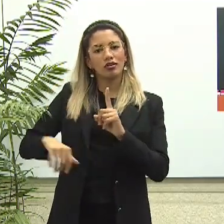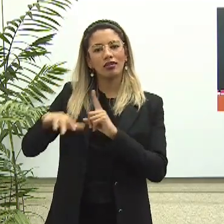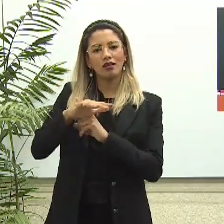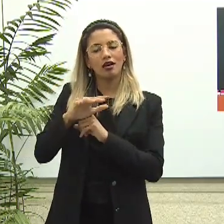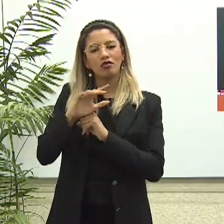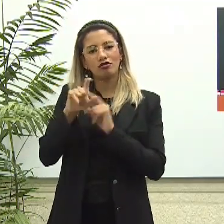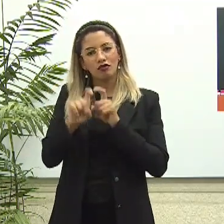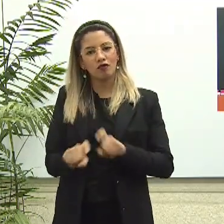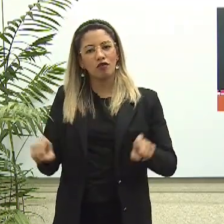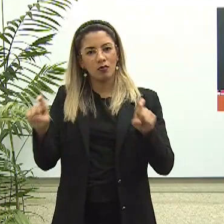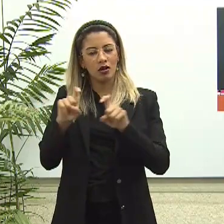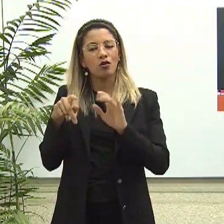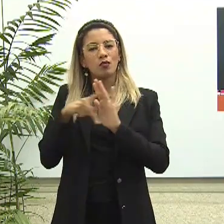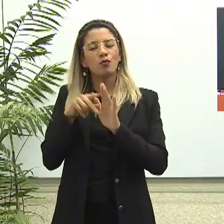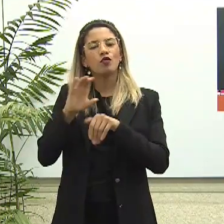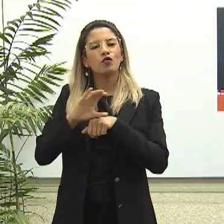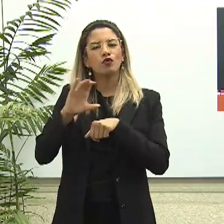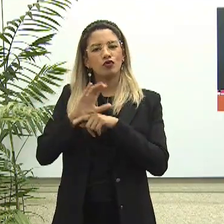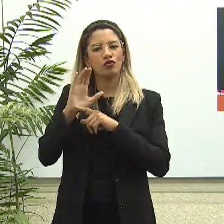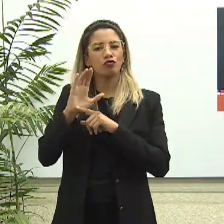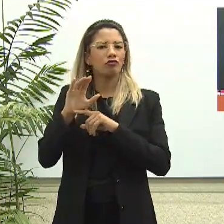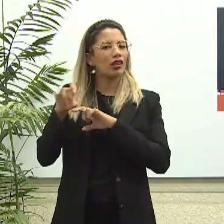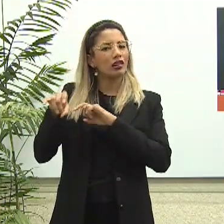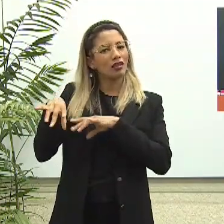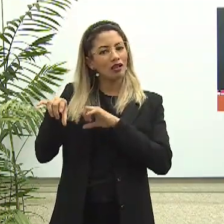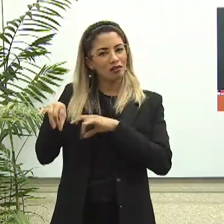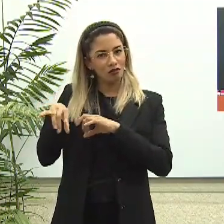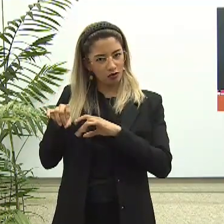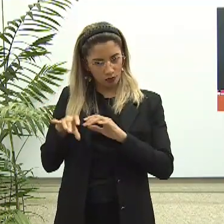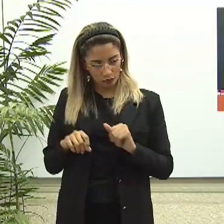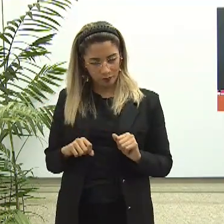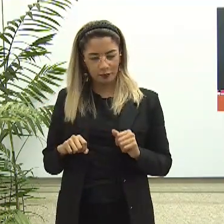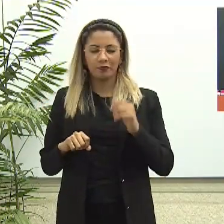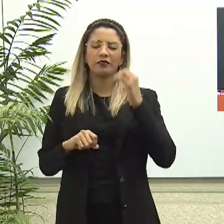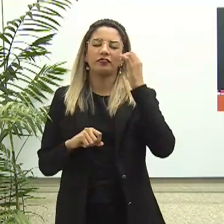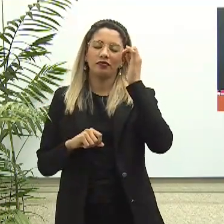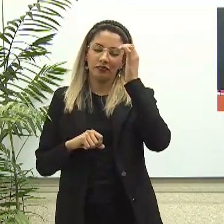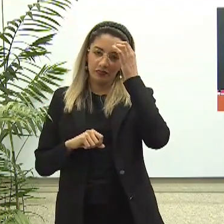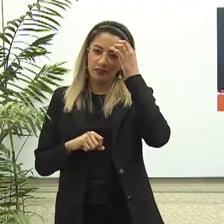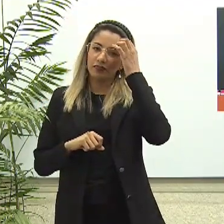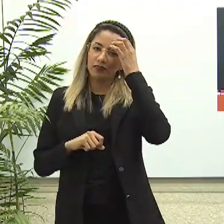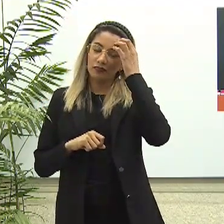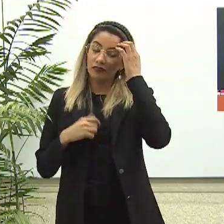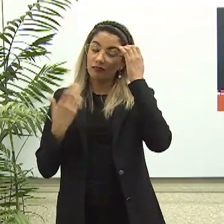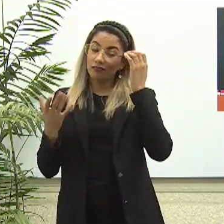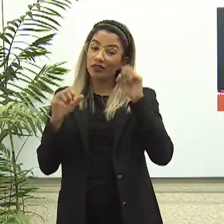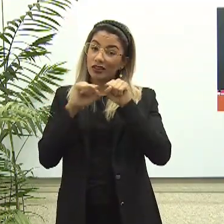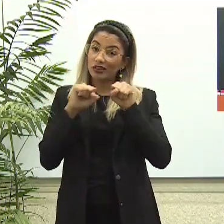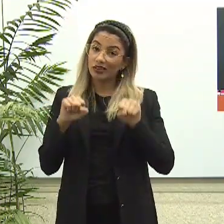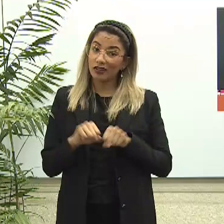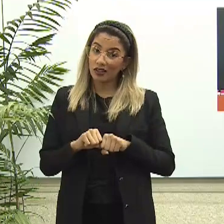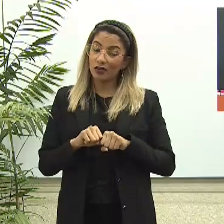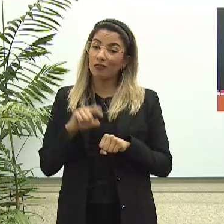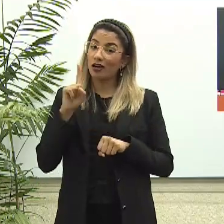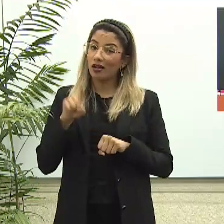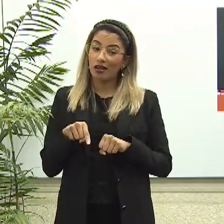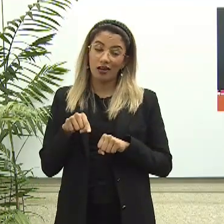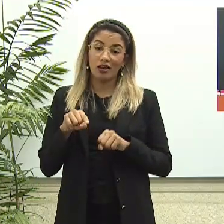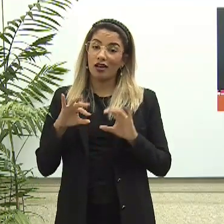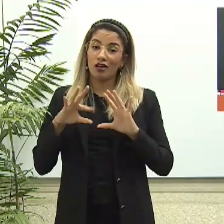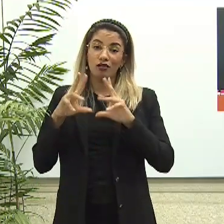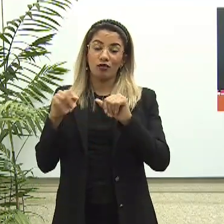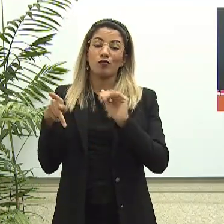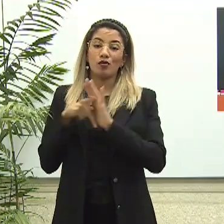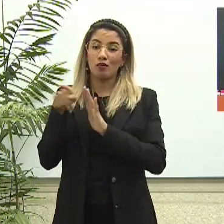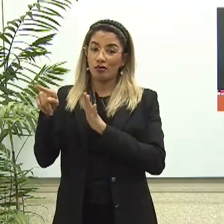tecnólogo em Sistemas de internet bom eh fora que todo nosso sistema tá na mão da Google suite for education